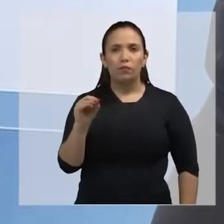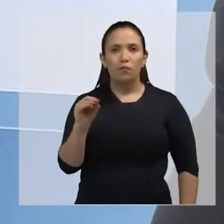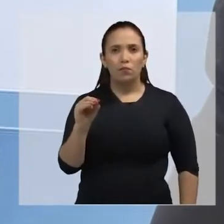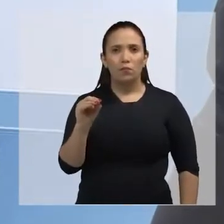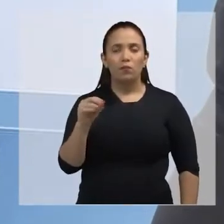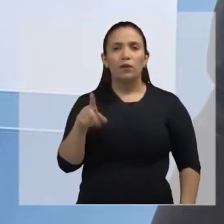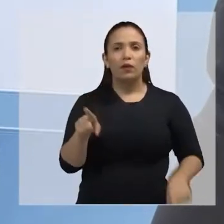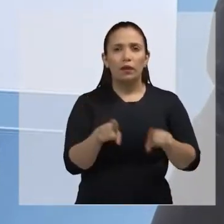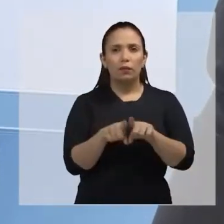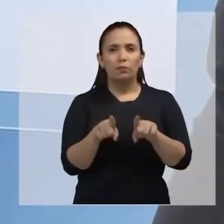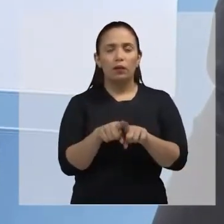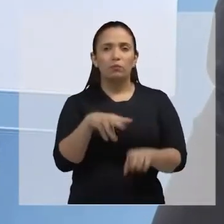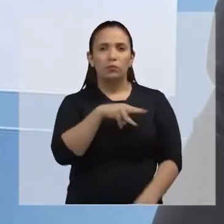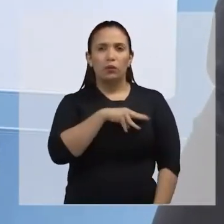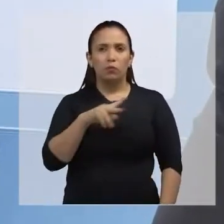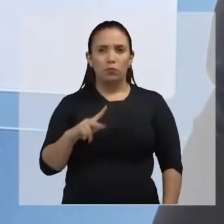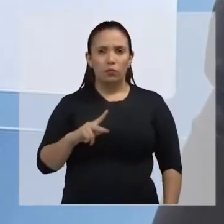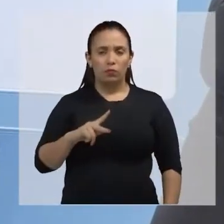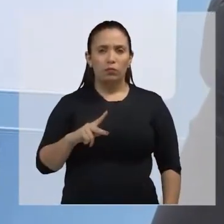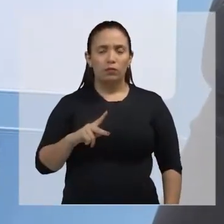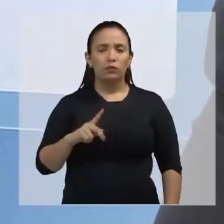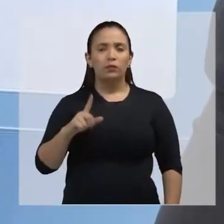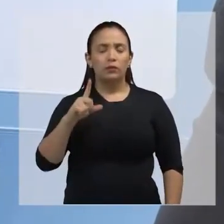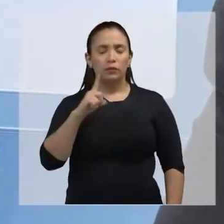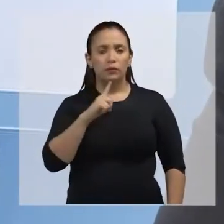o Ministério Público, a Força Tarefa,